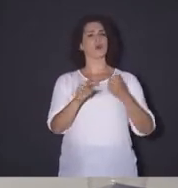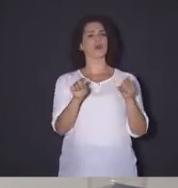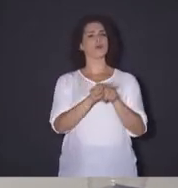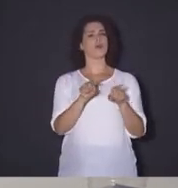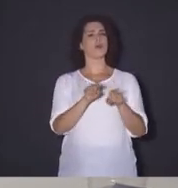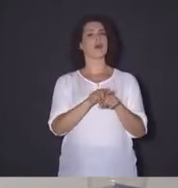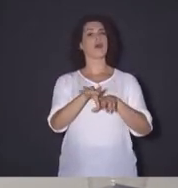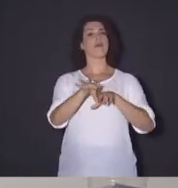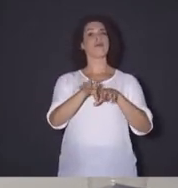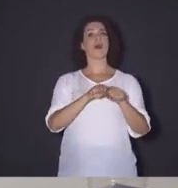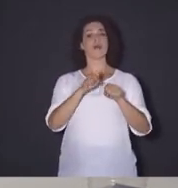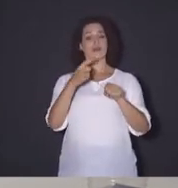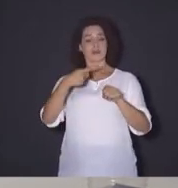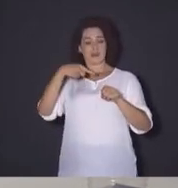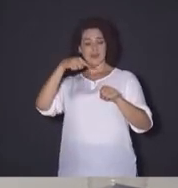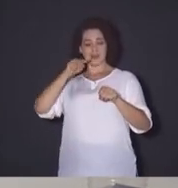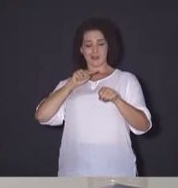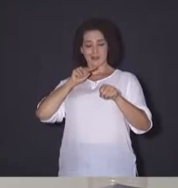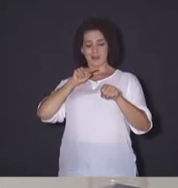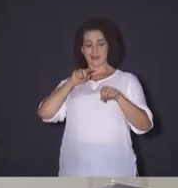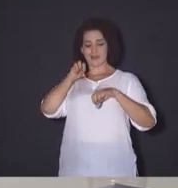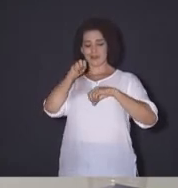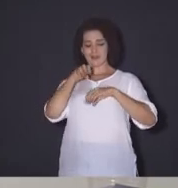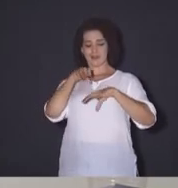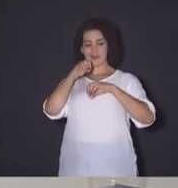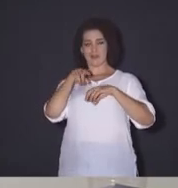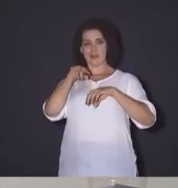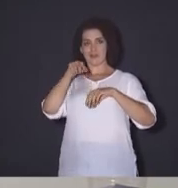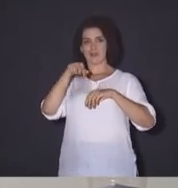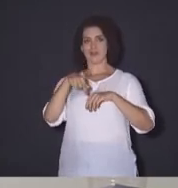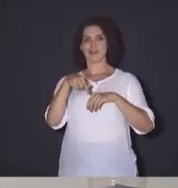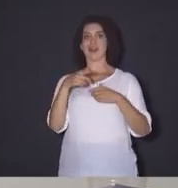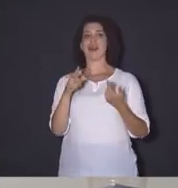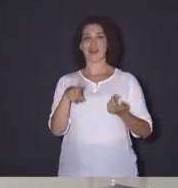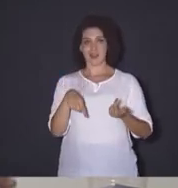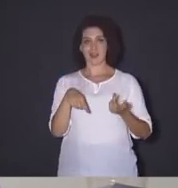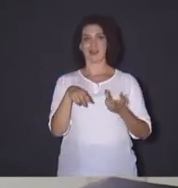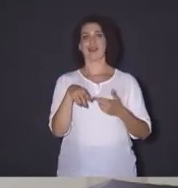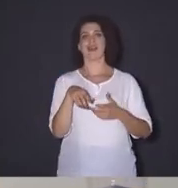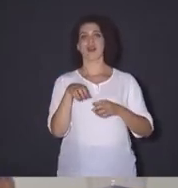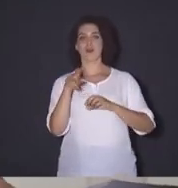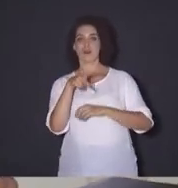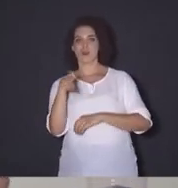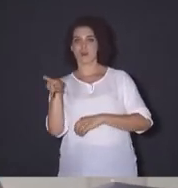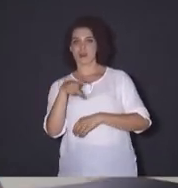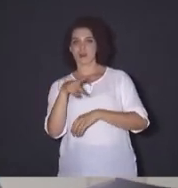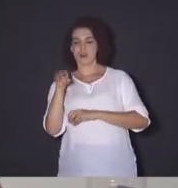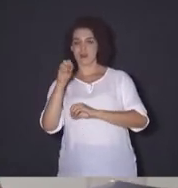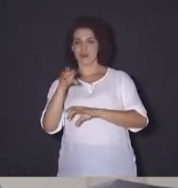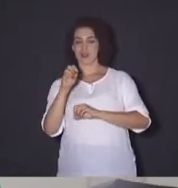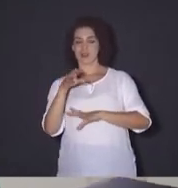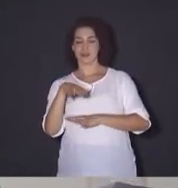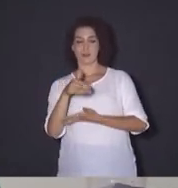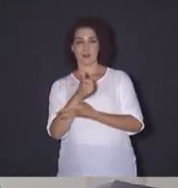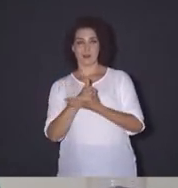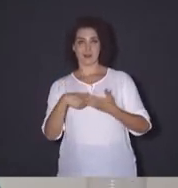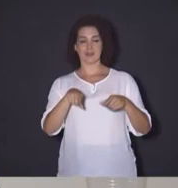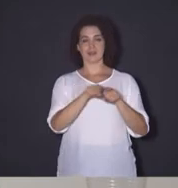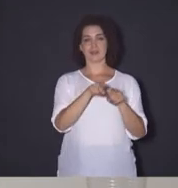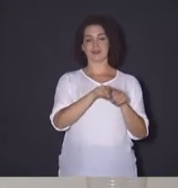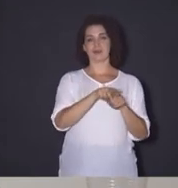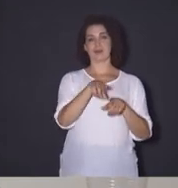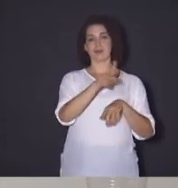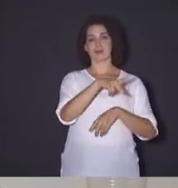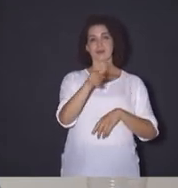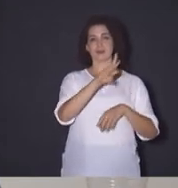formação dos formadores isso vale para os professores da educação básica e vale os professores da educação superior nós temos algumas